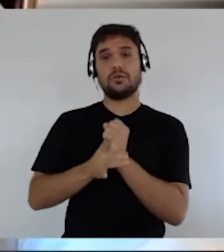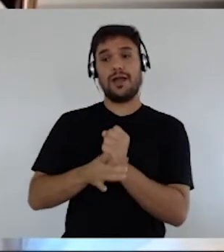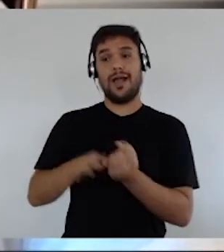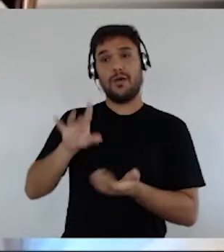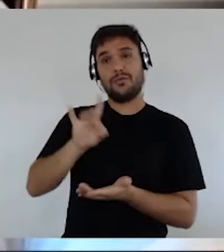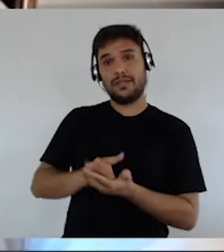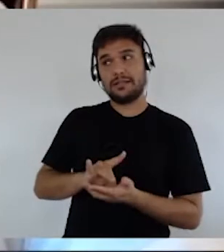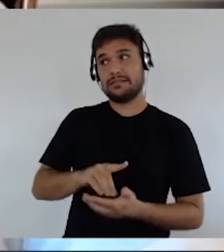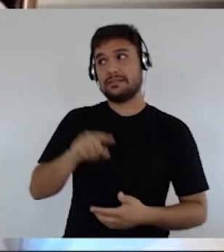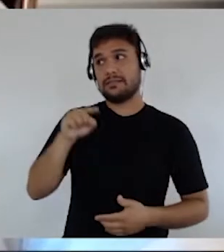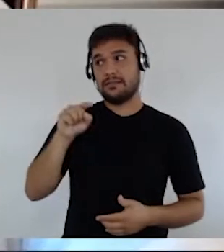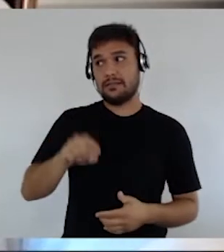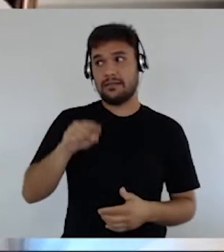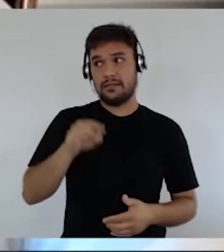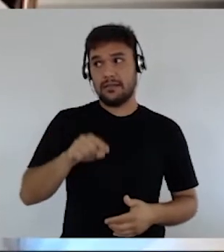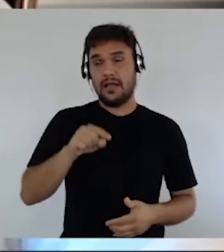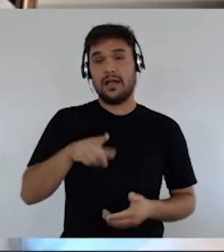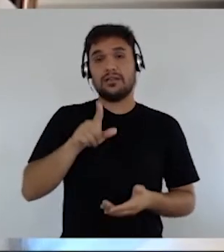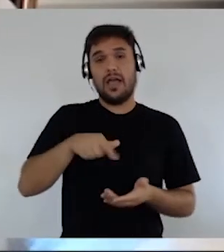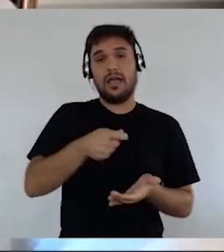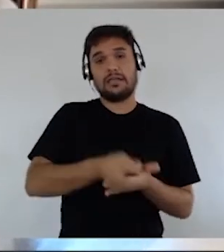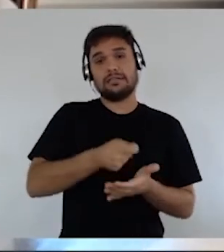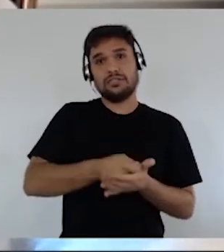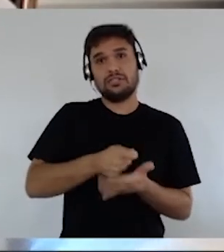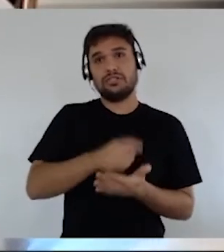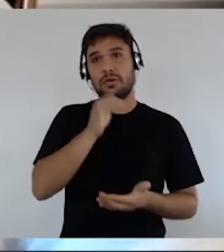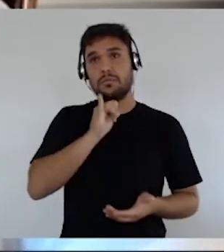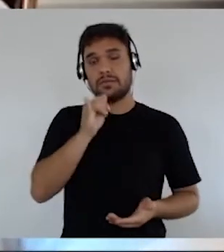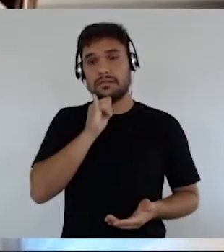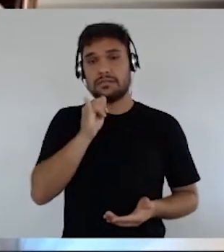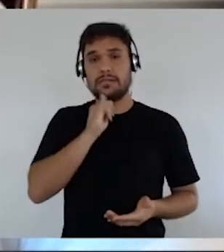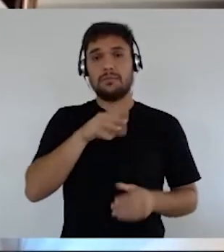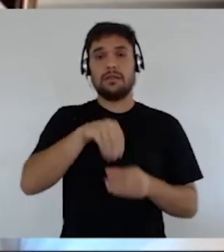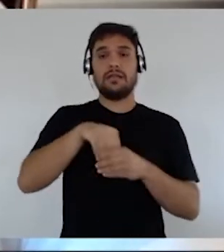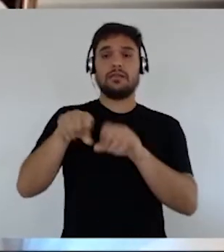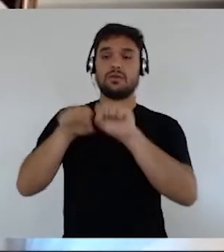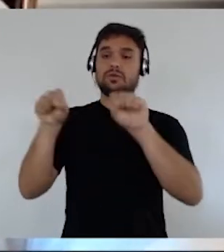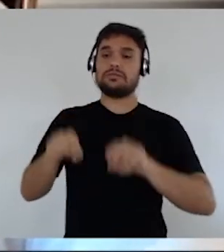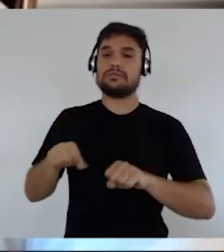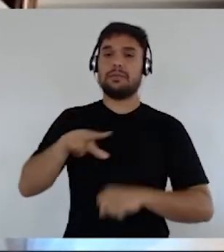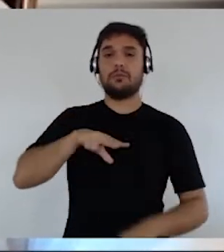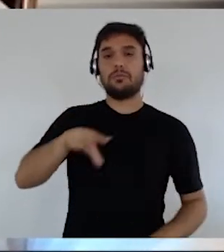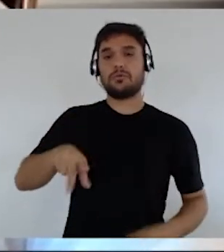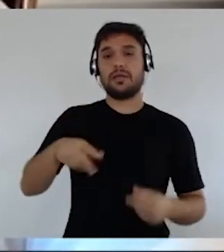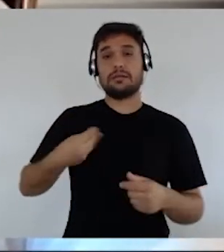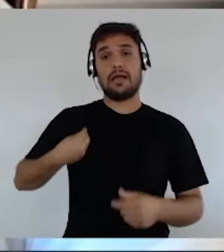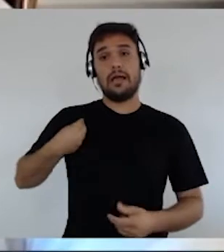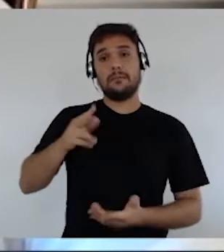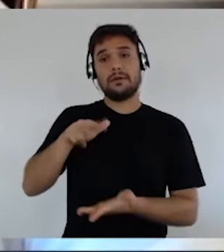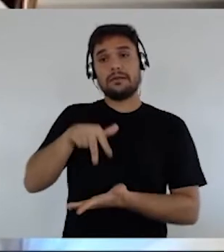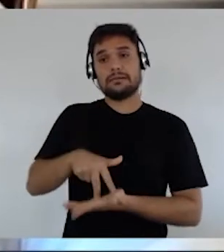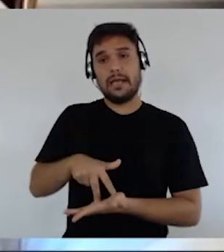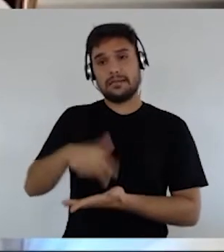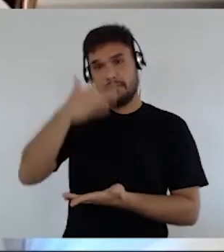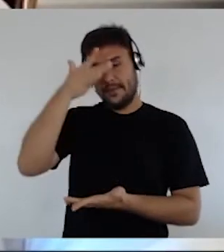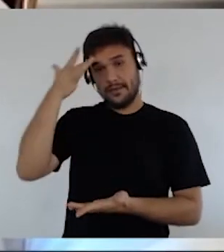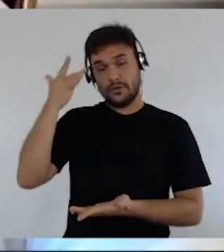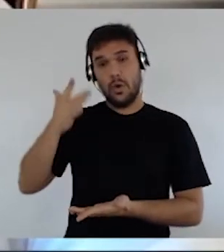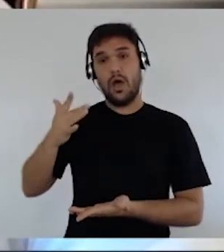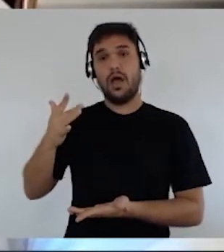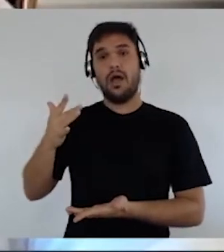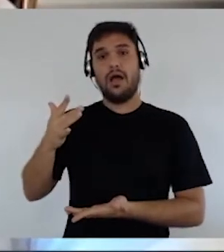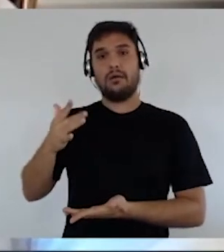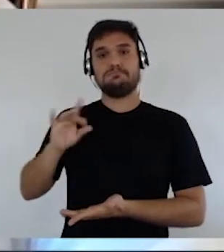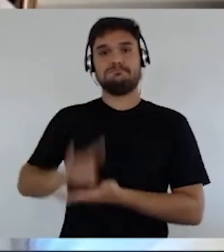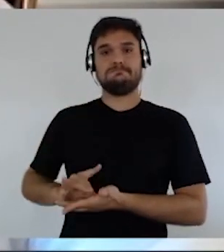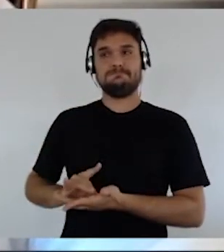autenticidade é exigir, por exemplo, no âmbito do sistema português, a presença de um oficial de justiça